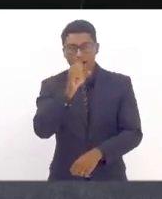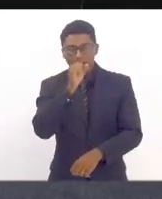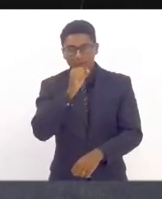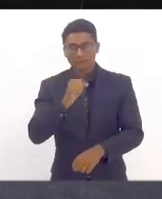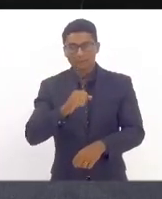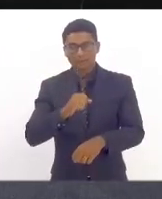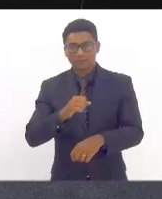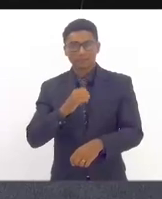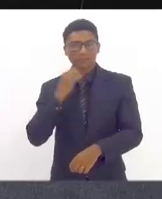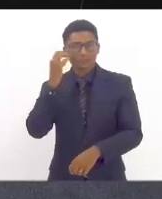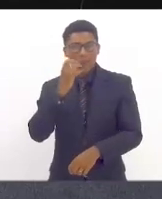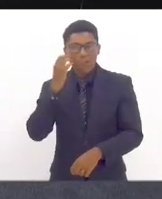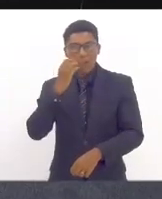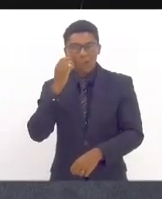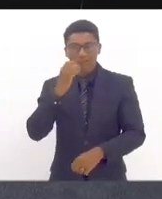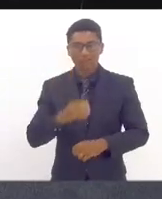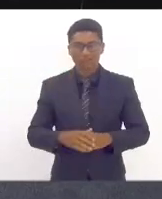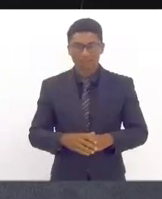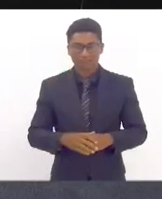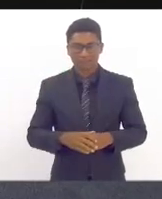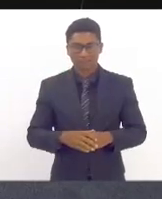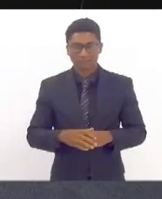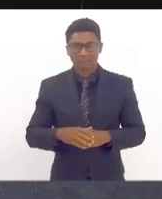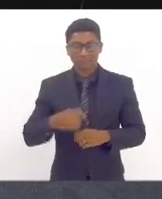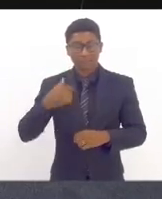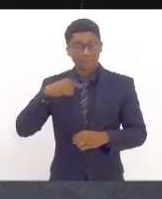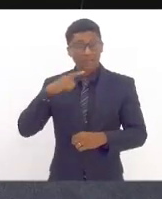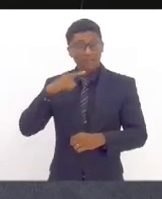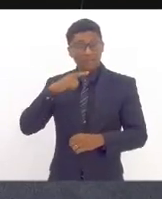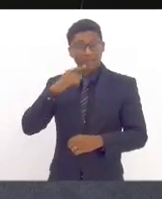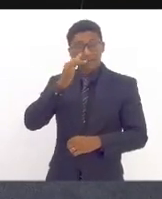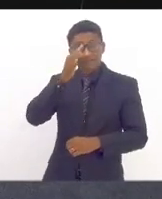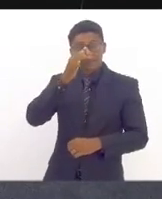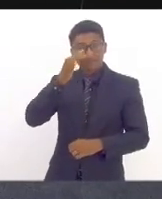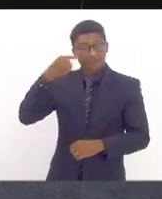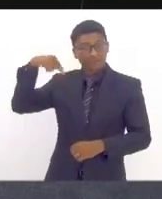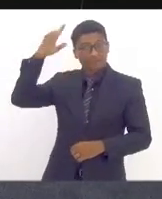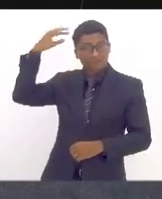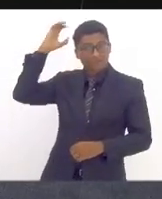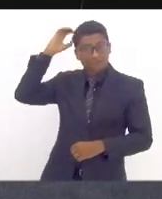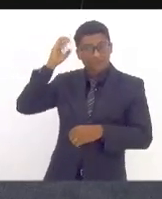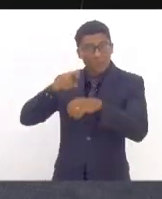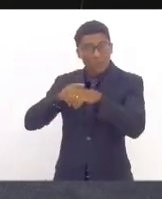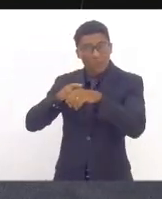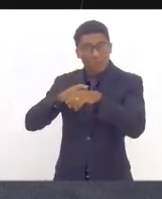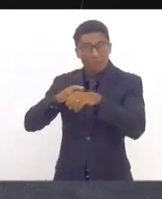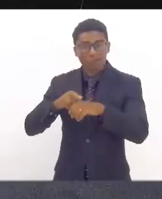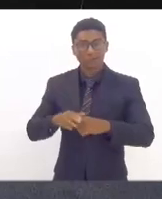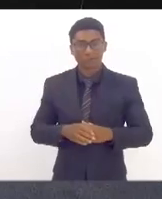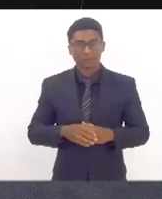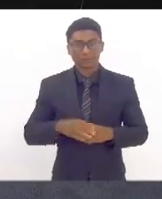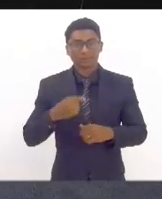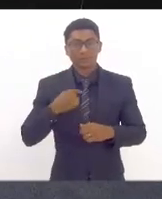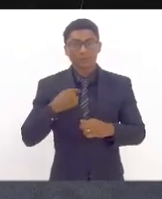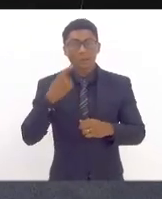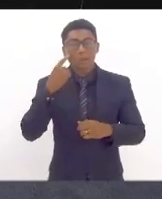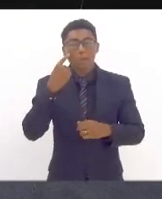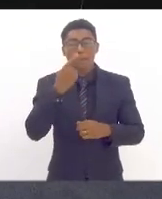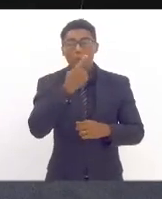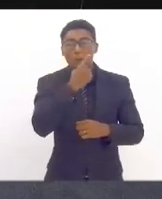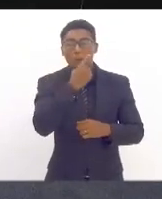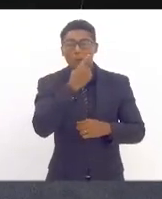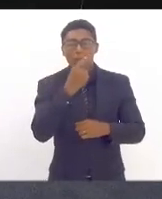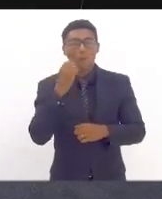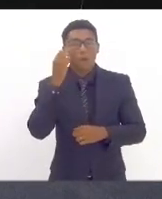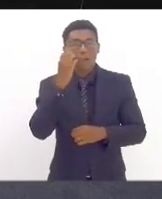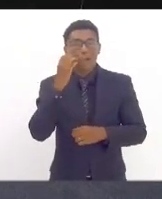Rosa acho que é isso uma flor roxa no cabelo o cabelo assim preso para cima tô com as bochechinhas rosadas